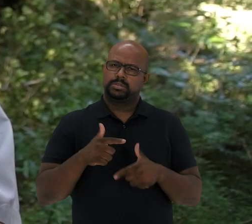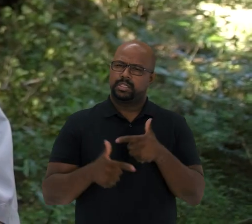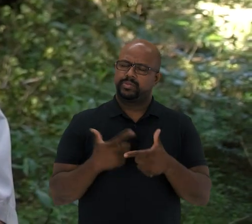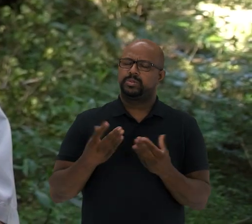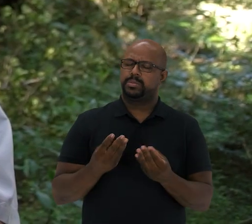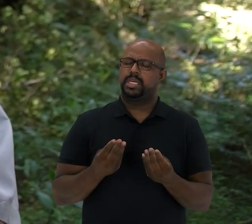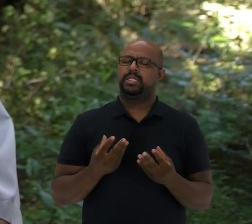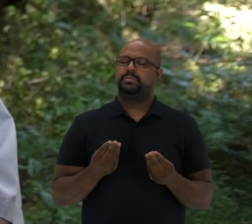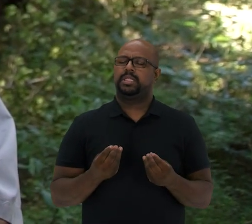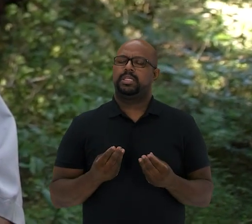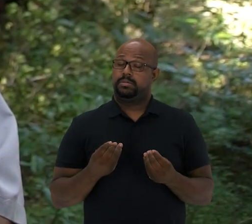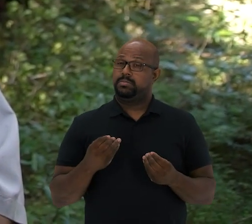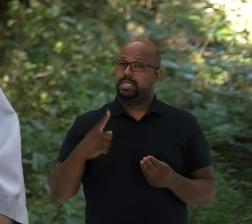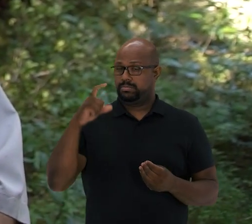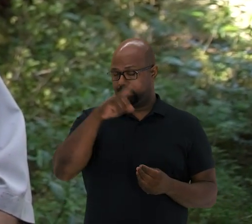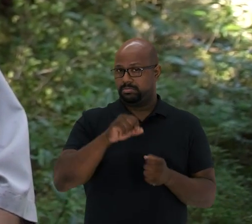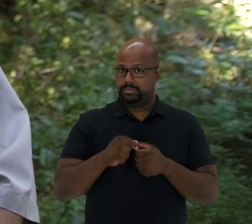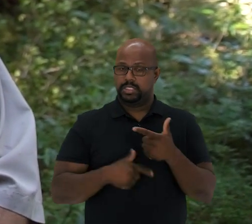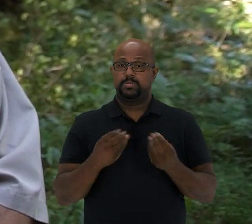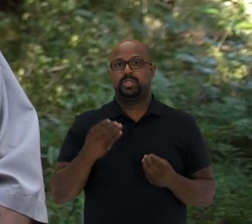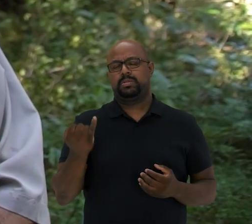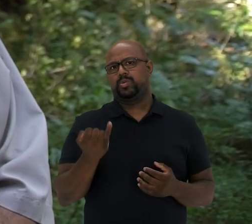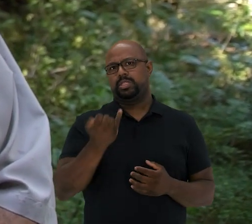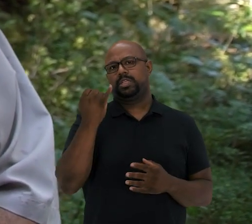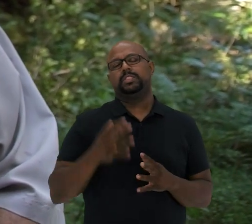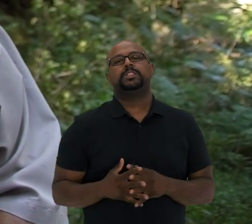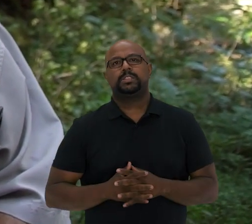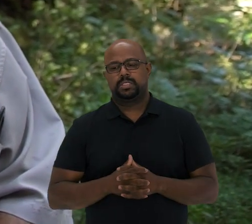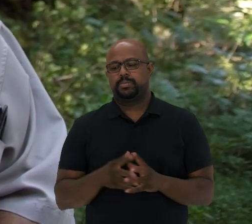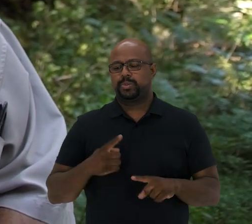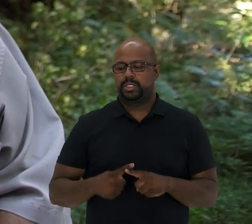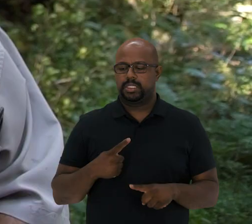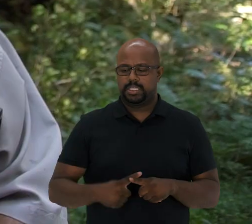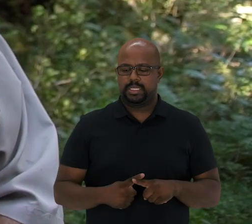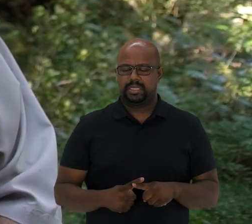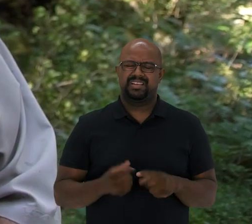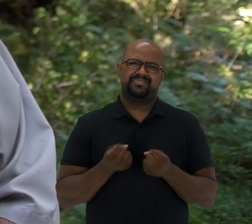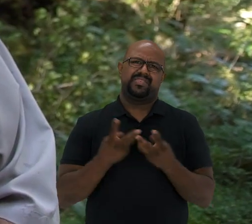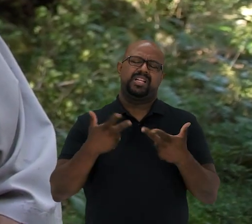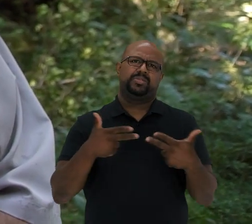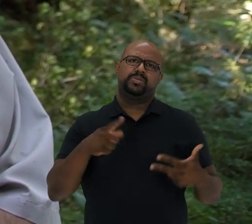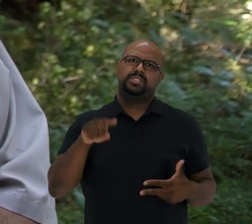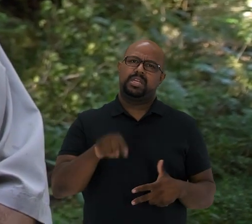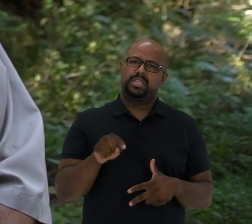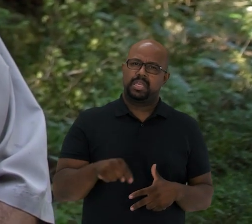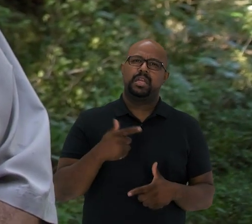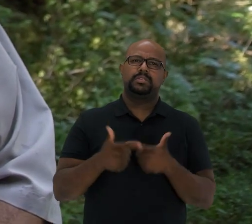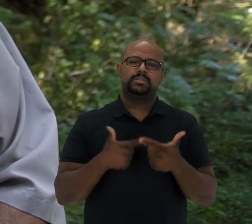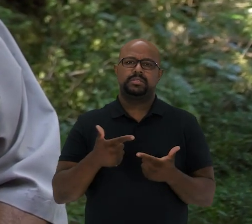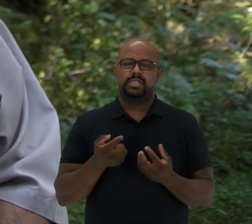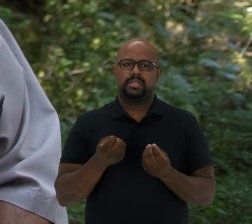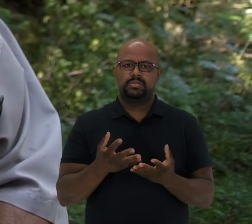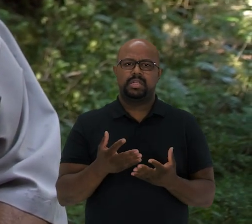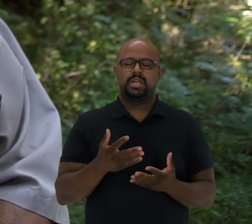Então o serviço bem grande feito e muito importante, né? Porque várias coisas aqui que